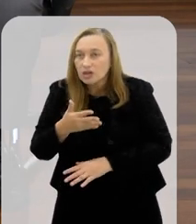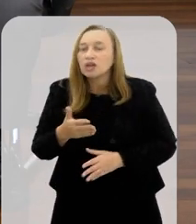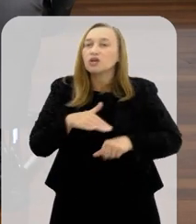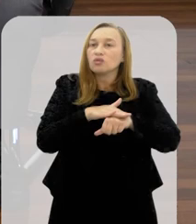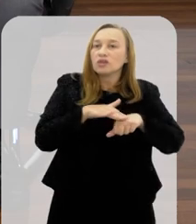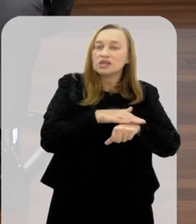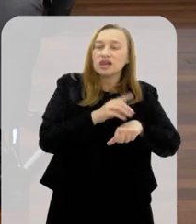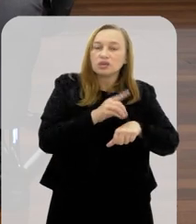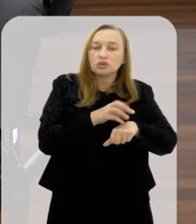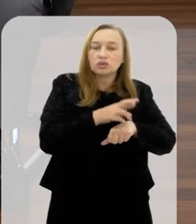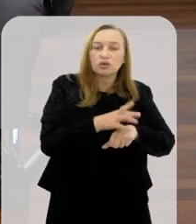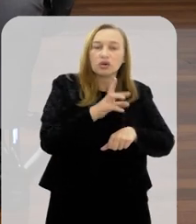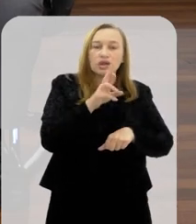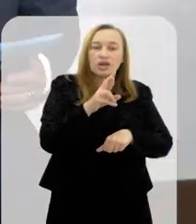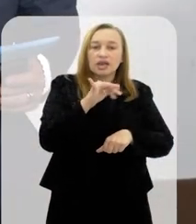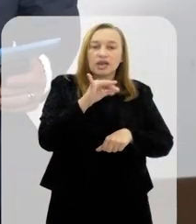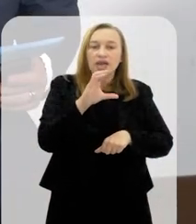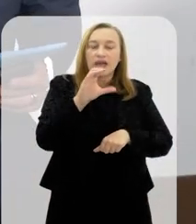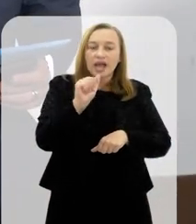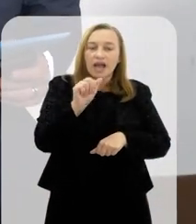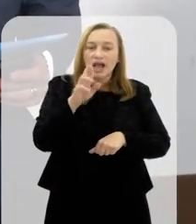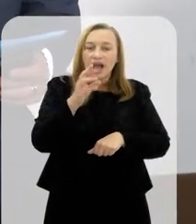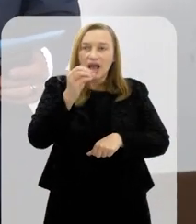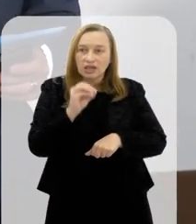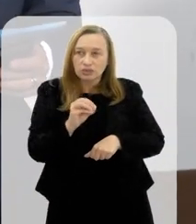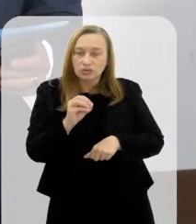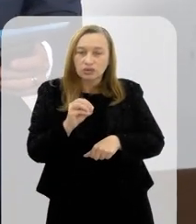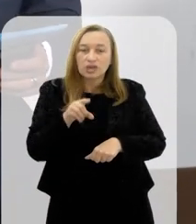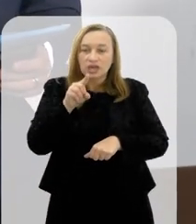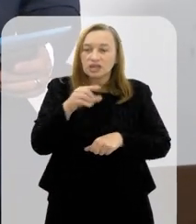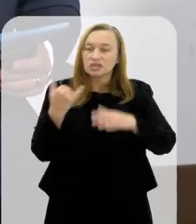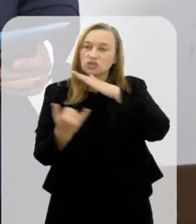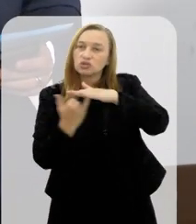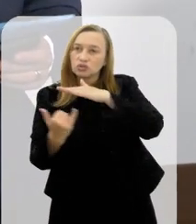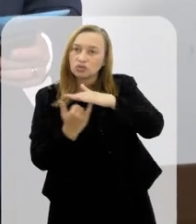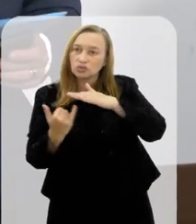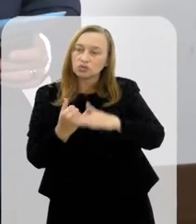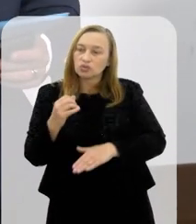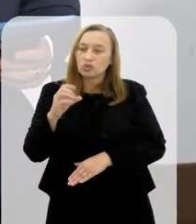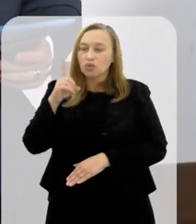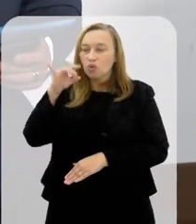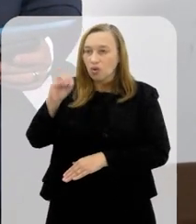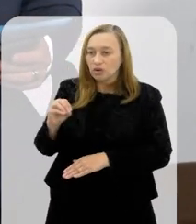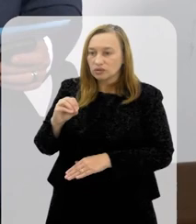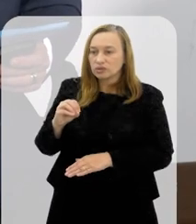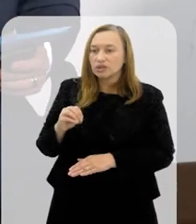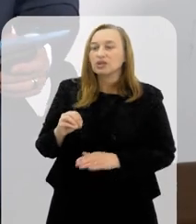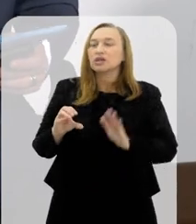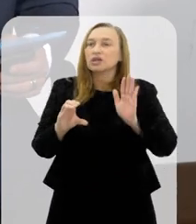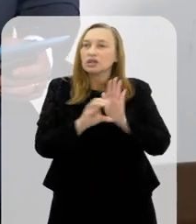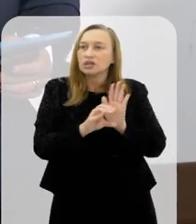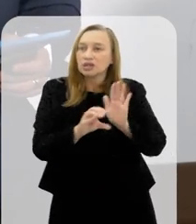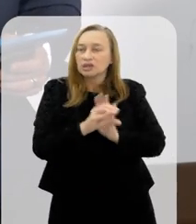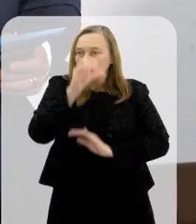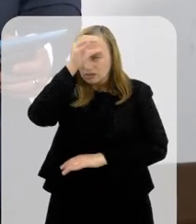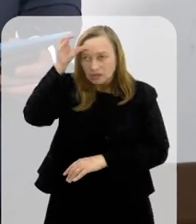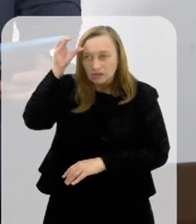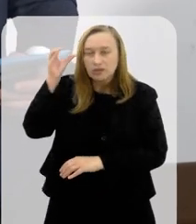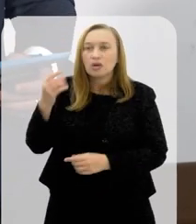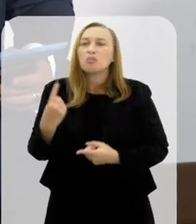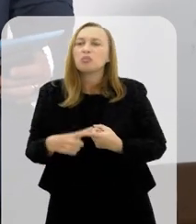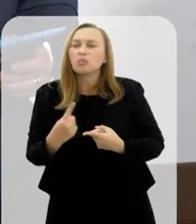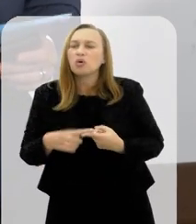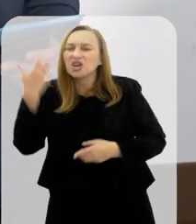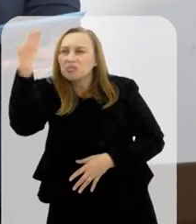aqui com o Dr Ricardo trazendo esse elemento n esse Instituto que foi trazido pelo código de defesa do consumidor a inversão do ô da